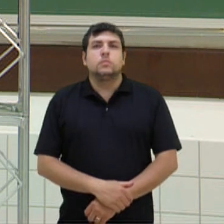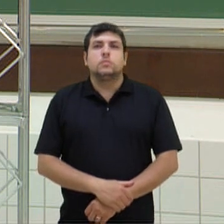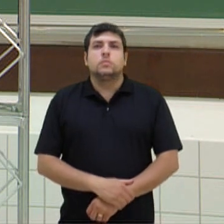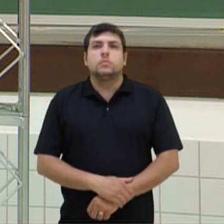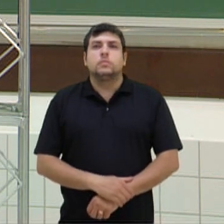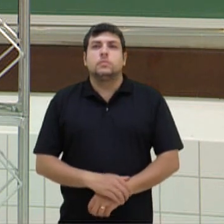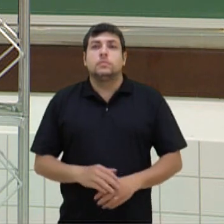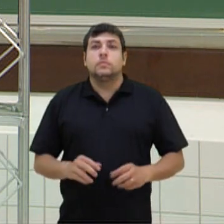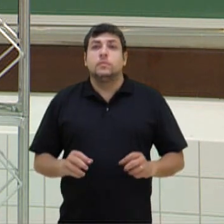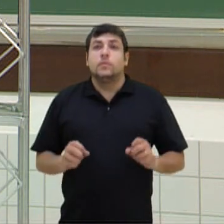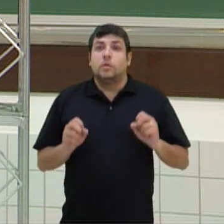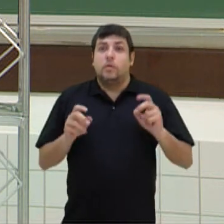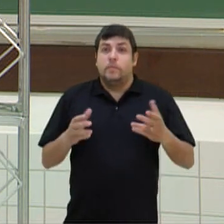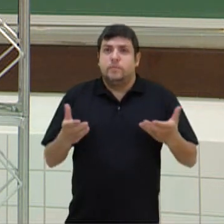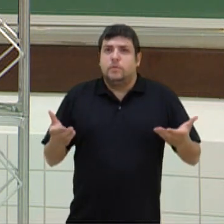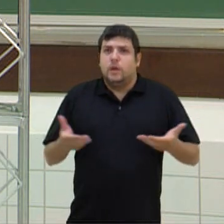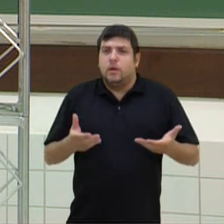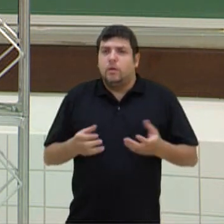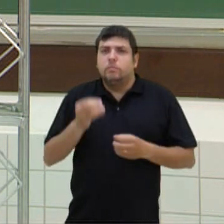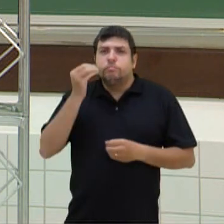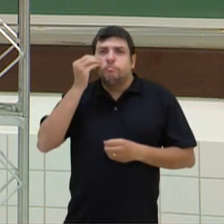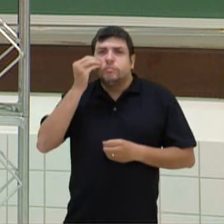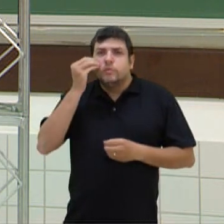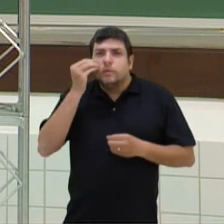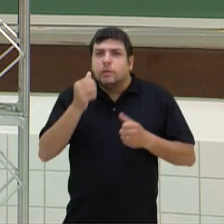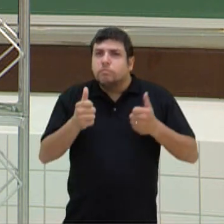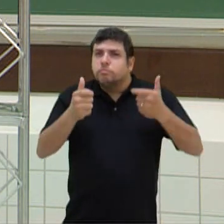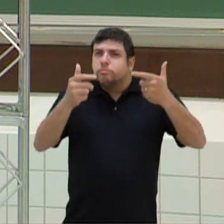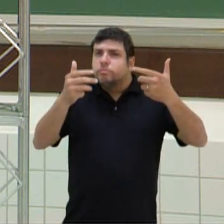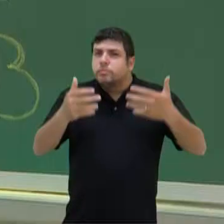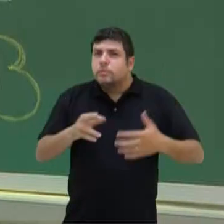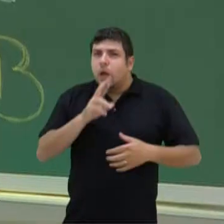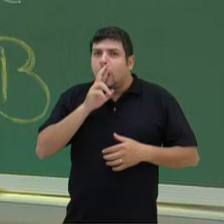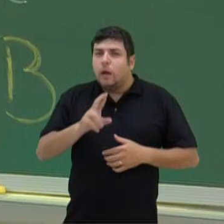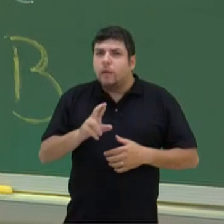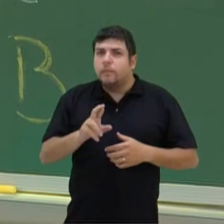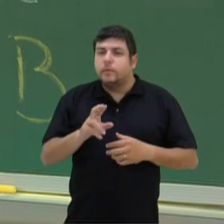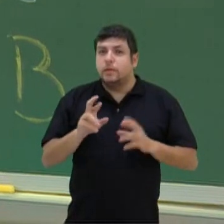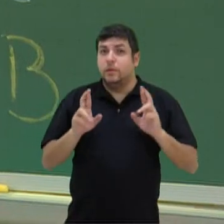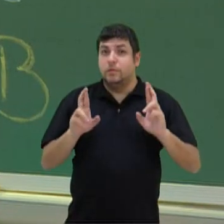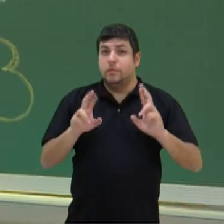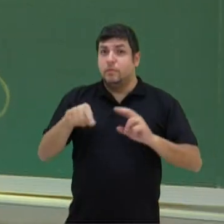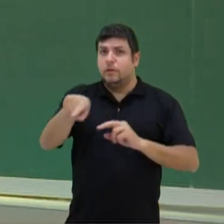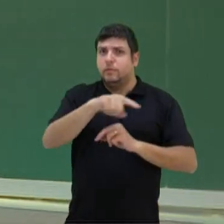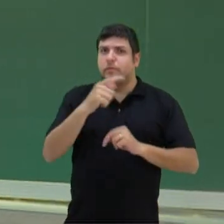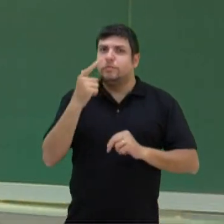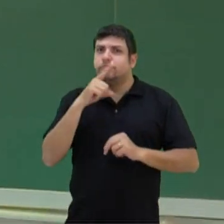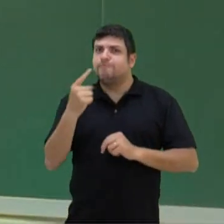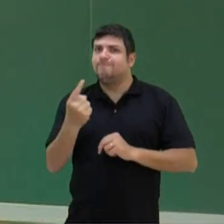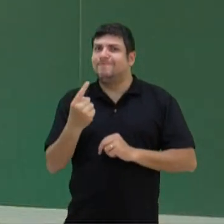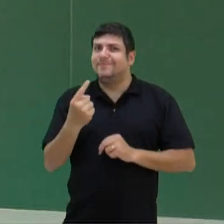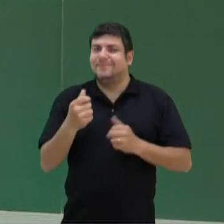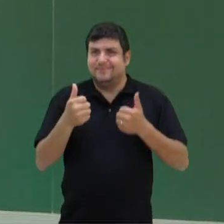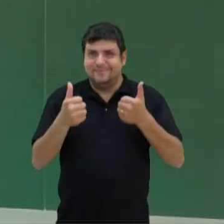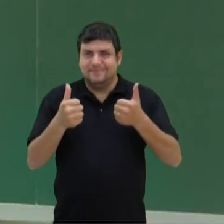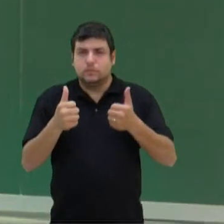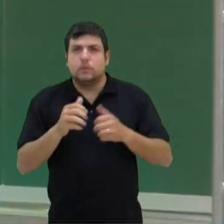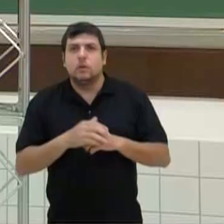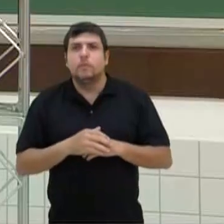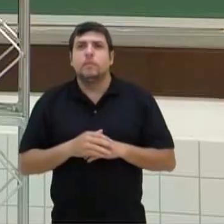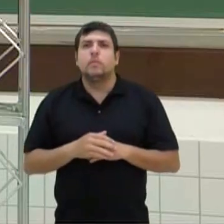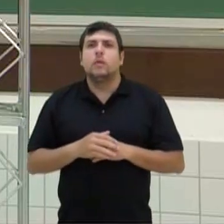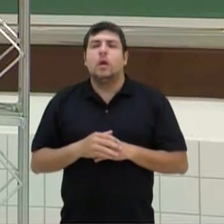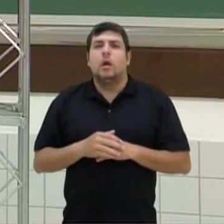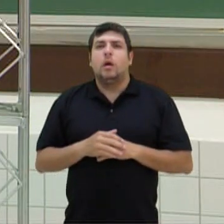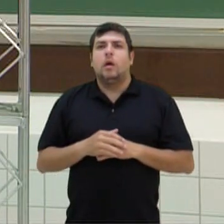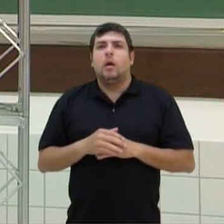Vamos lá então, resolver juntos o exercício. Espero que vocês tenham conseguido fazer sozinhos, tá? Então, o que o exercício diz pra gente? Que uma